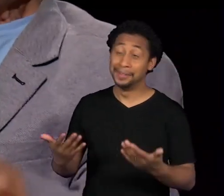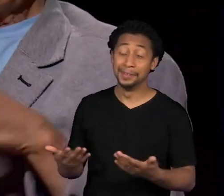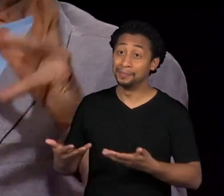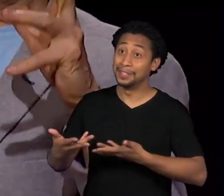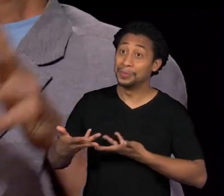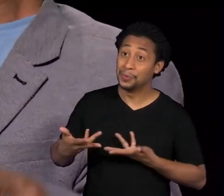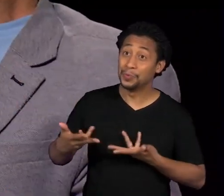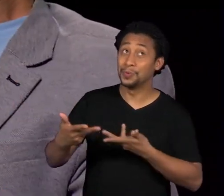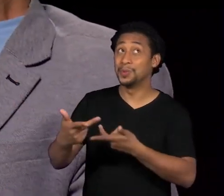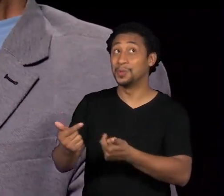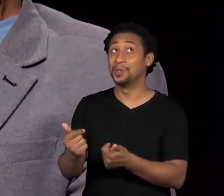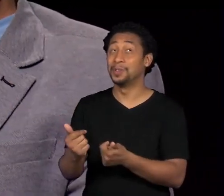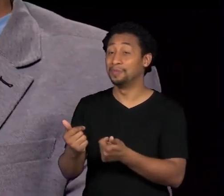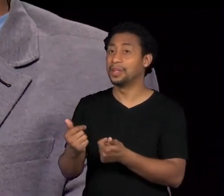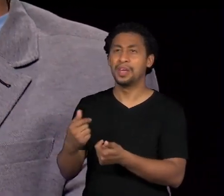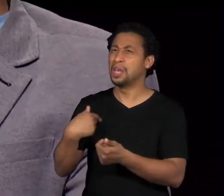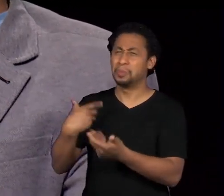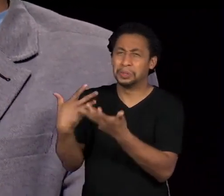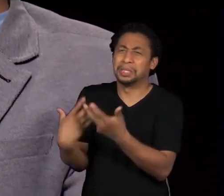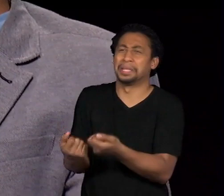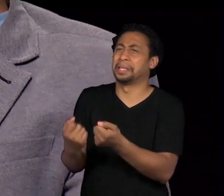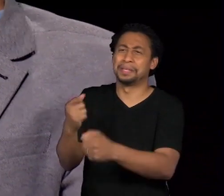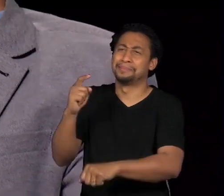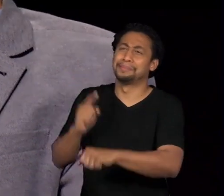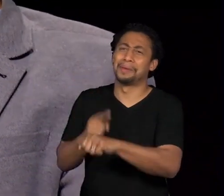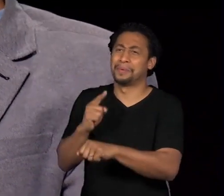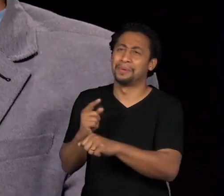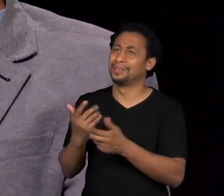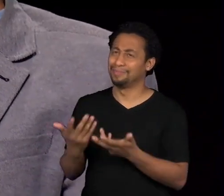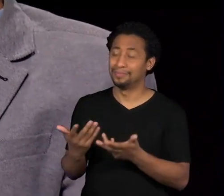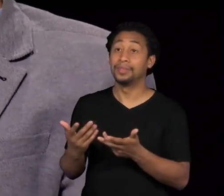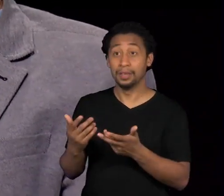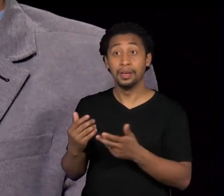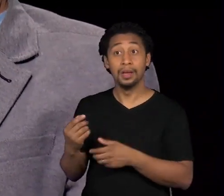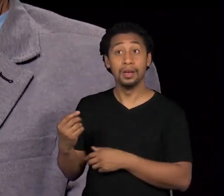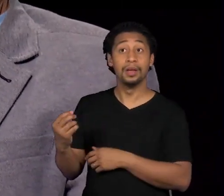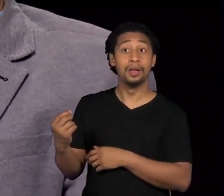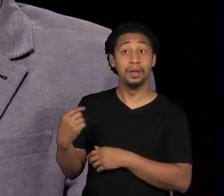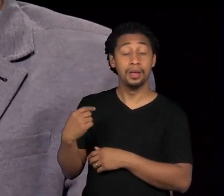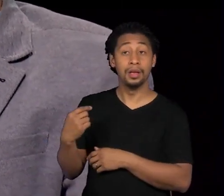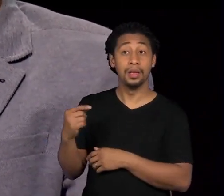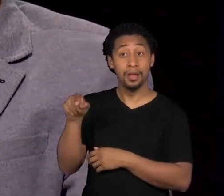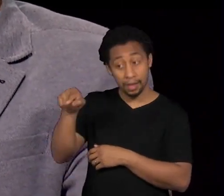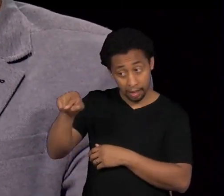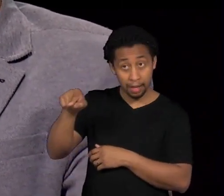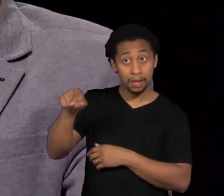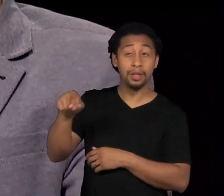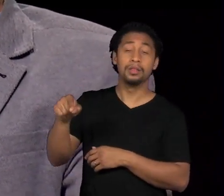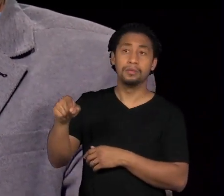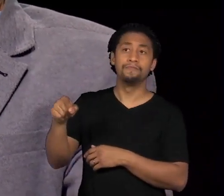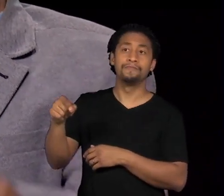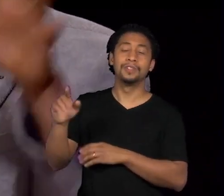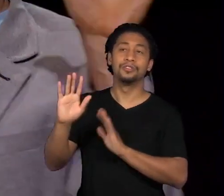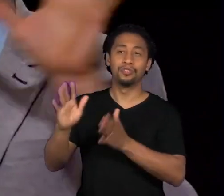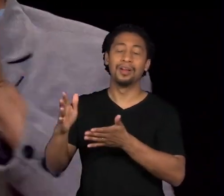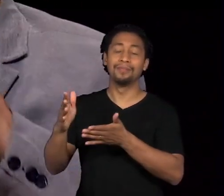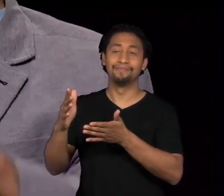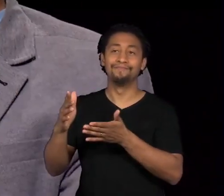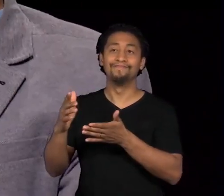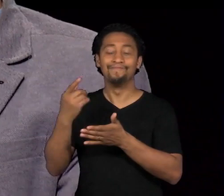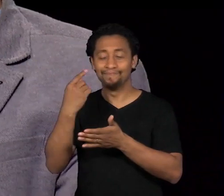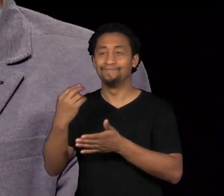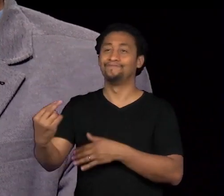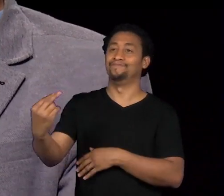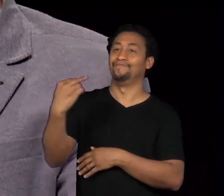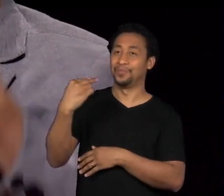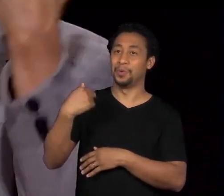porque quando ele me chamou eu tpei logo não é ele me viu dando um concerto em Recife com Orquestra